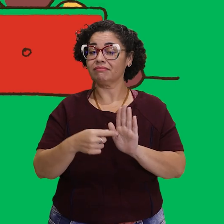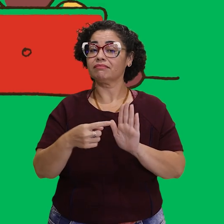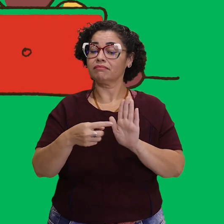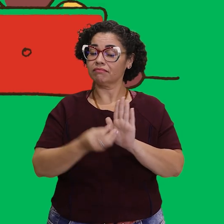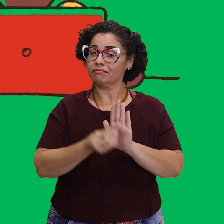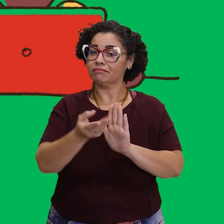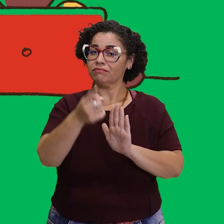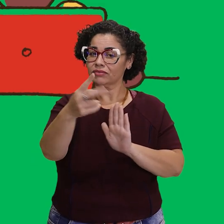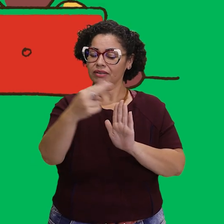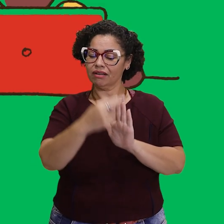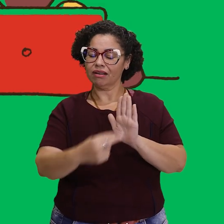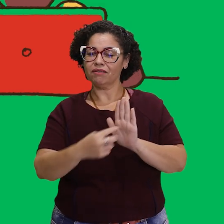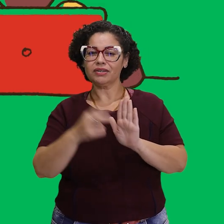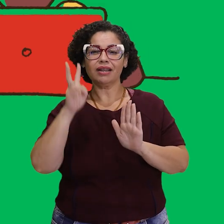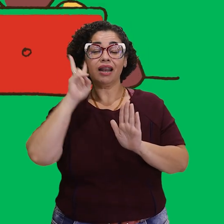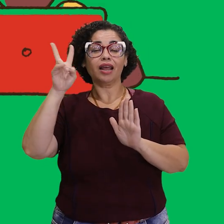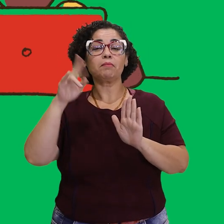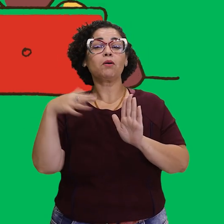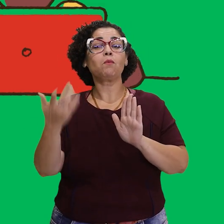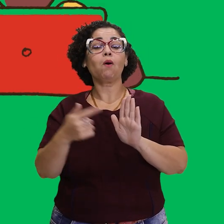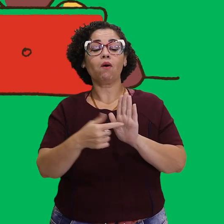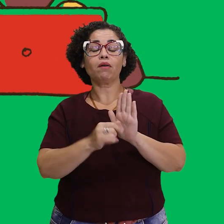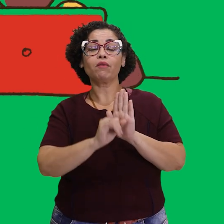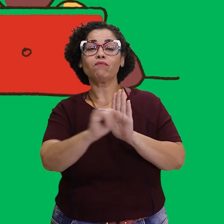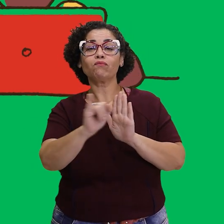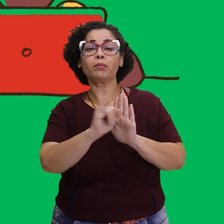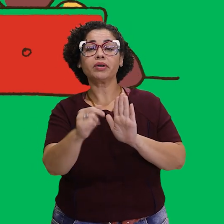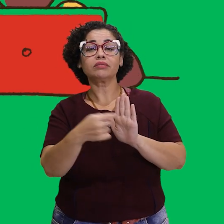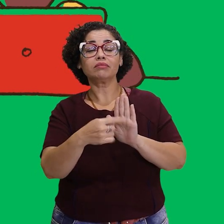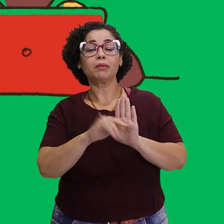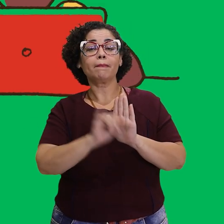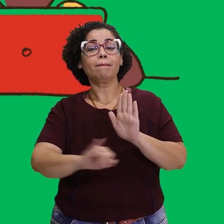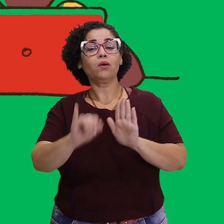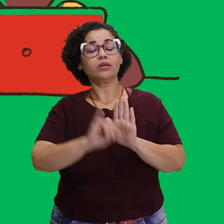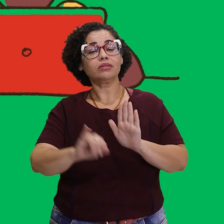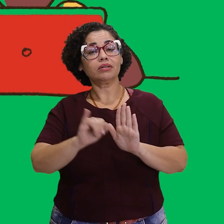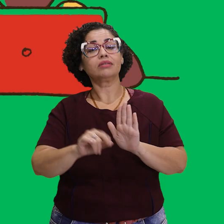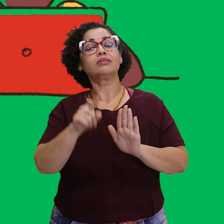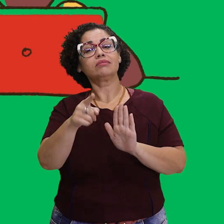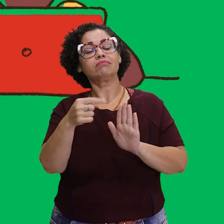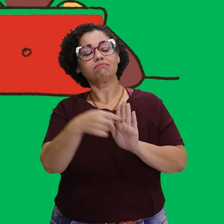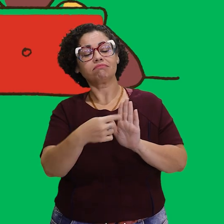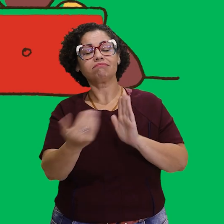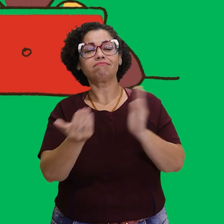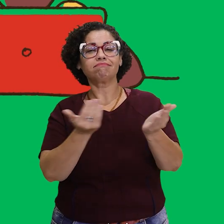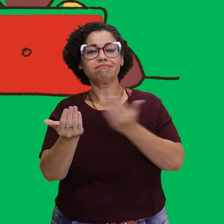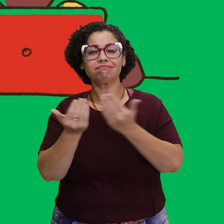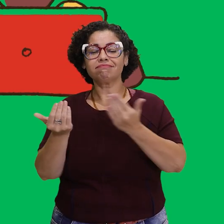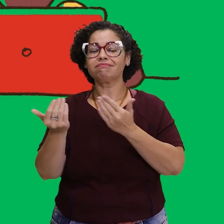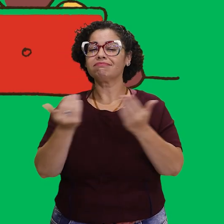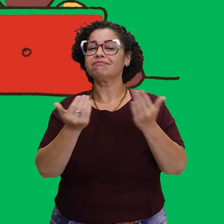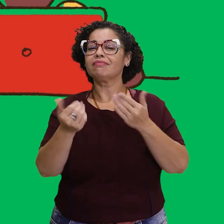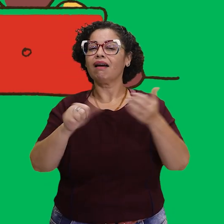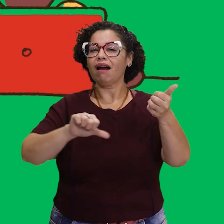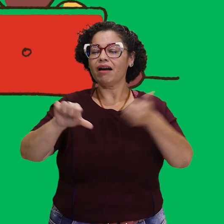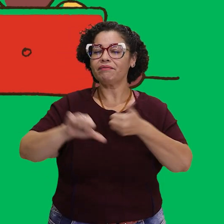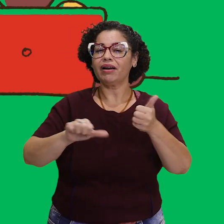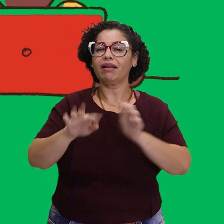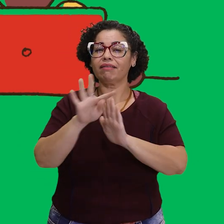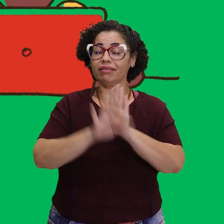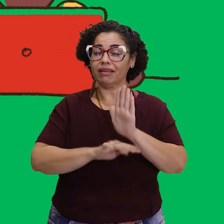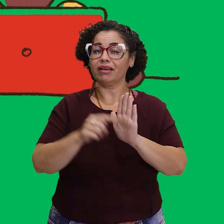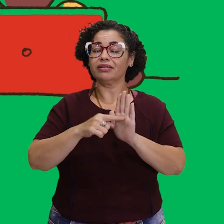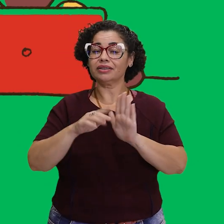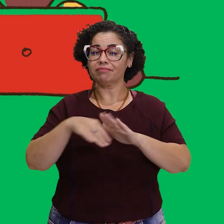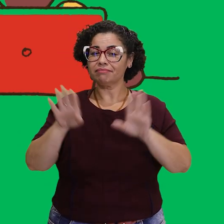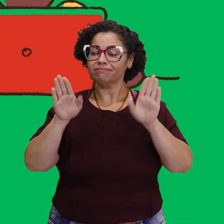ela permite que você se lembre das informações importantes e também ajuda a analisar e avaliar o texto